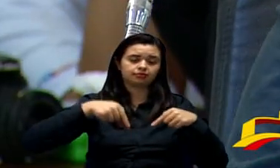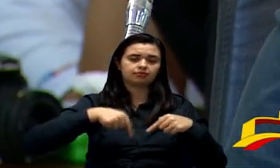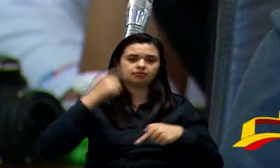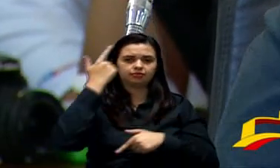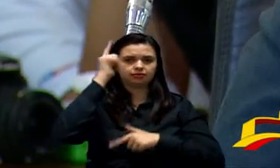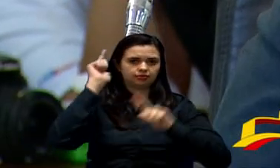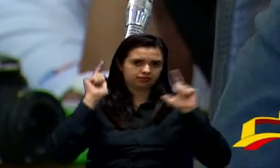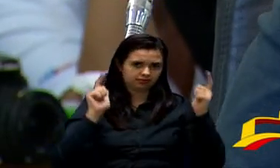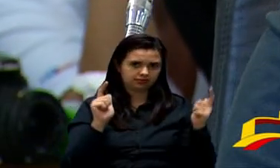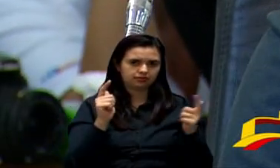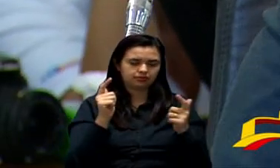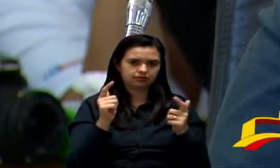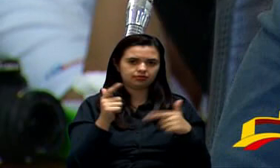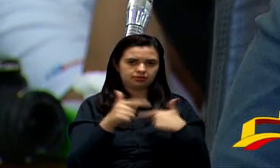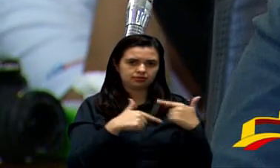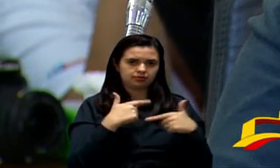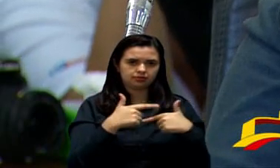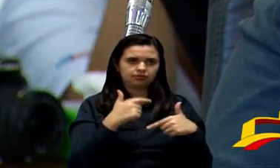Claro que numa escala menor,